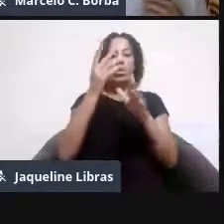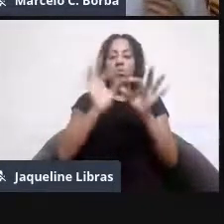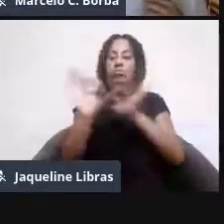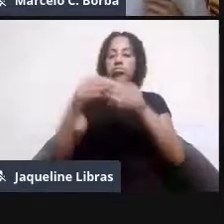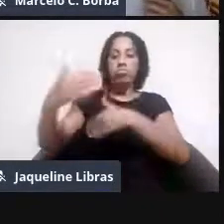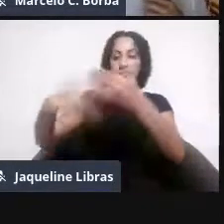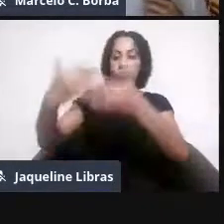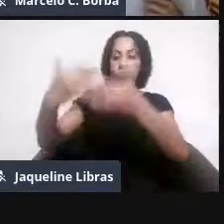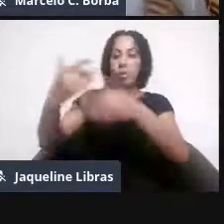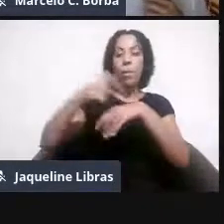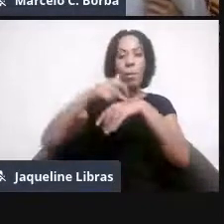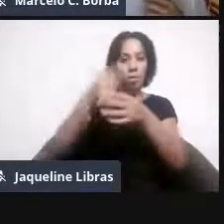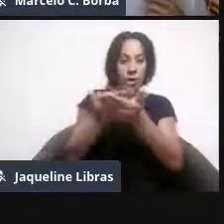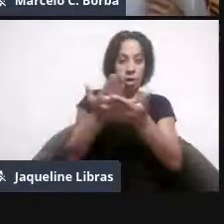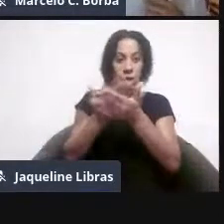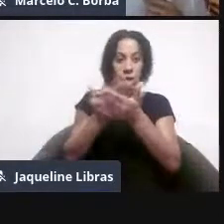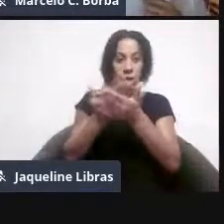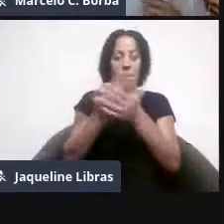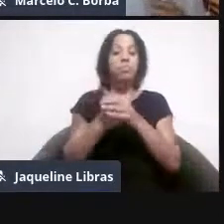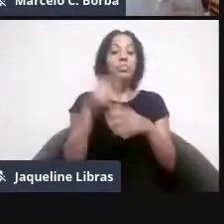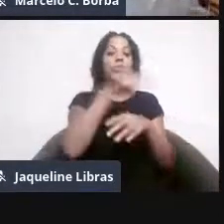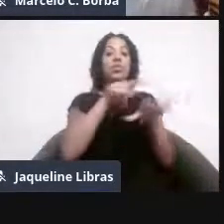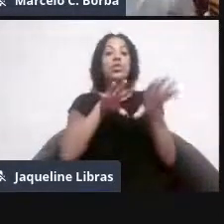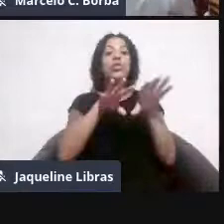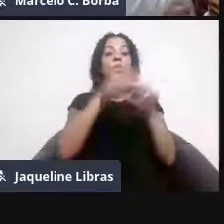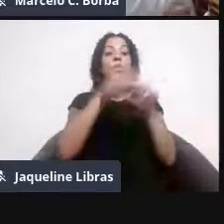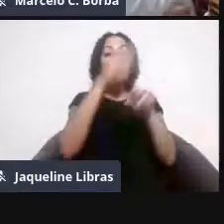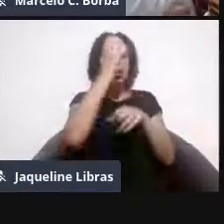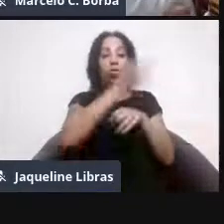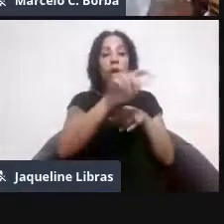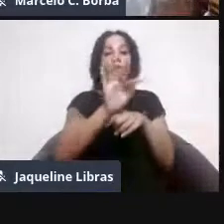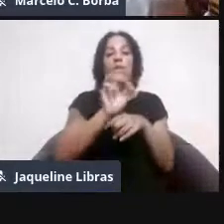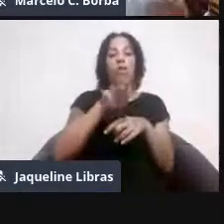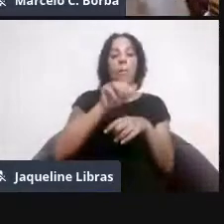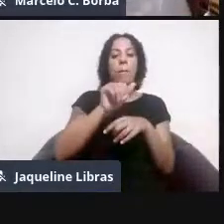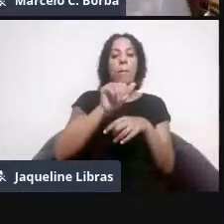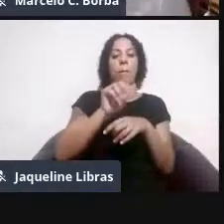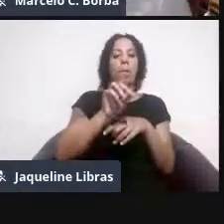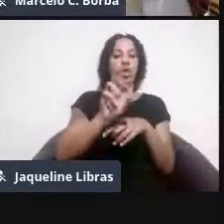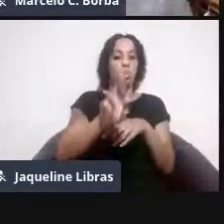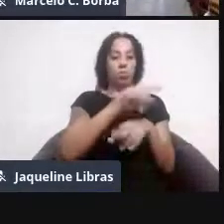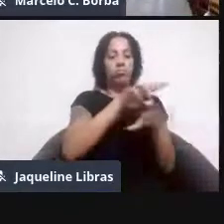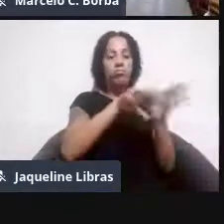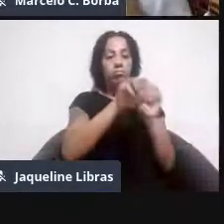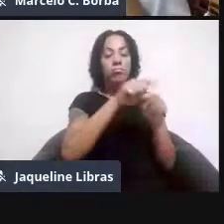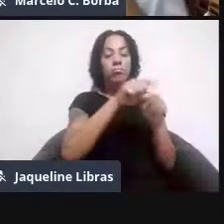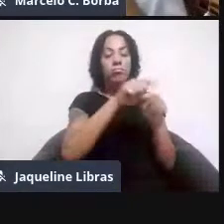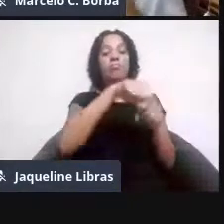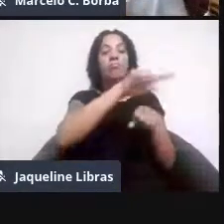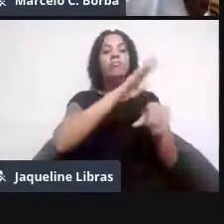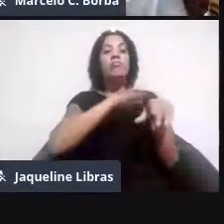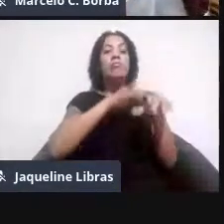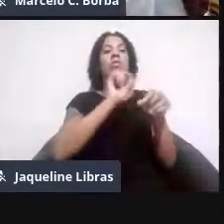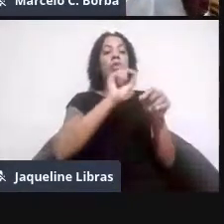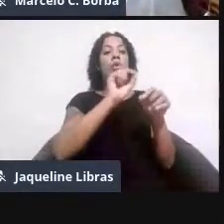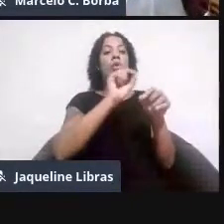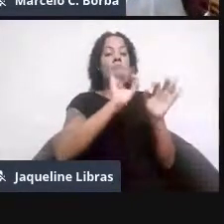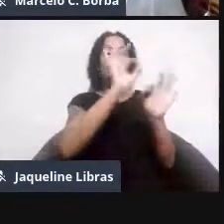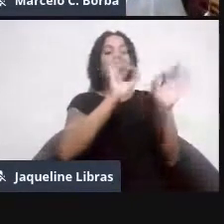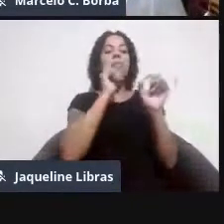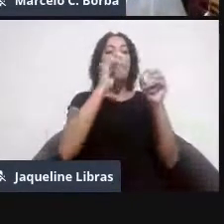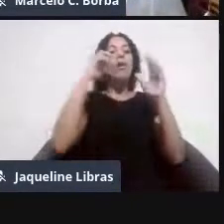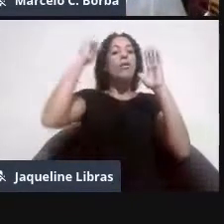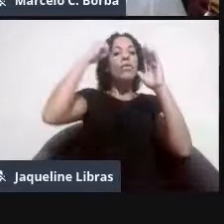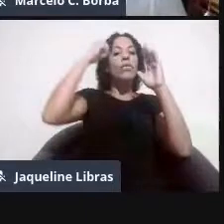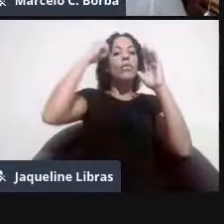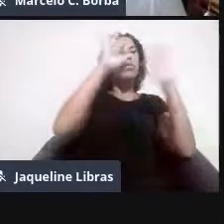da aula, os formadores vão organizar, por exemplo, trechos de vídeo, e junto com